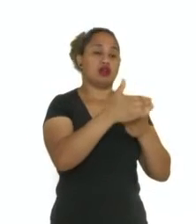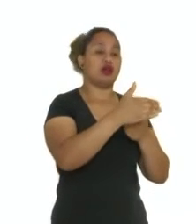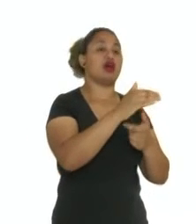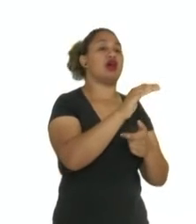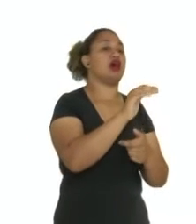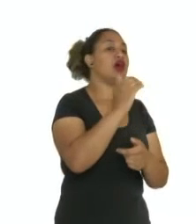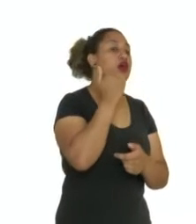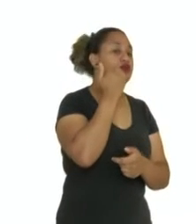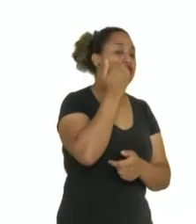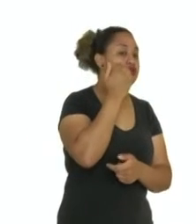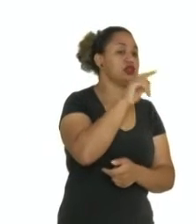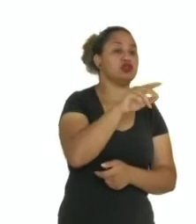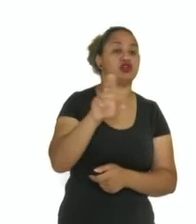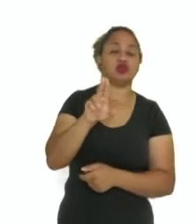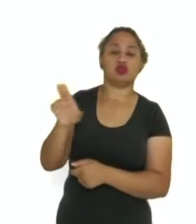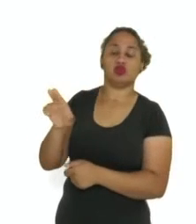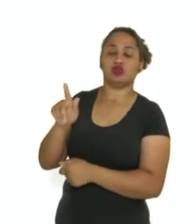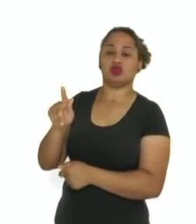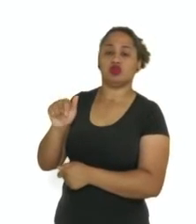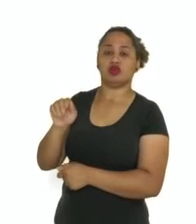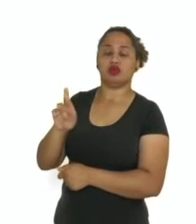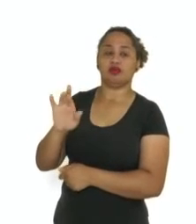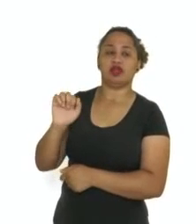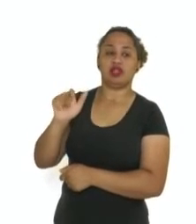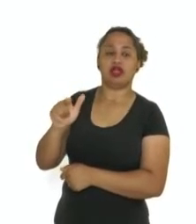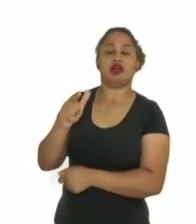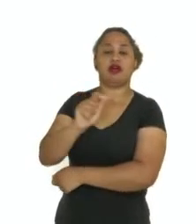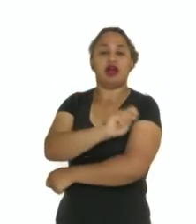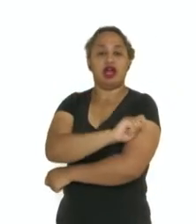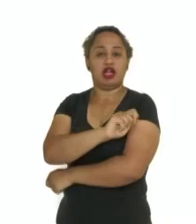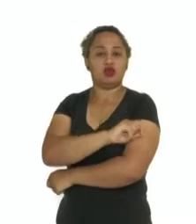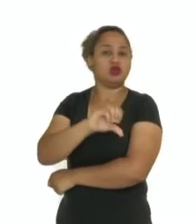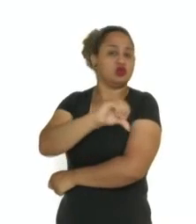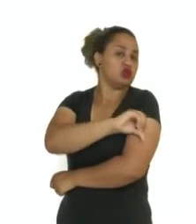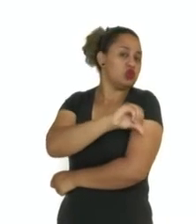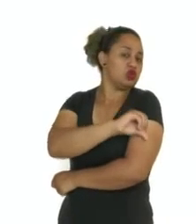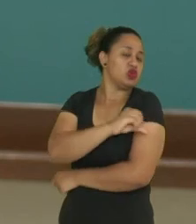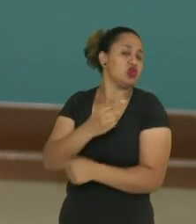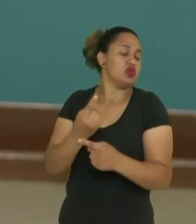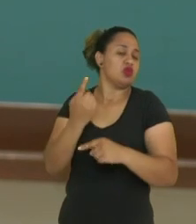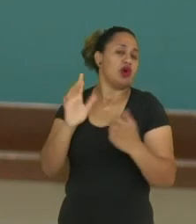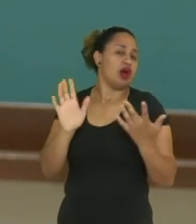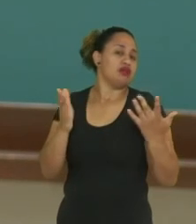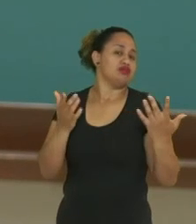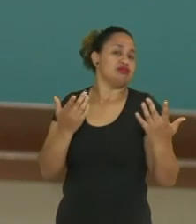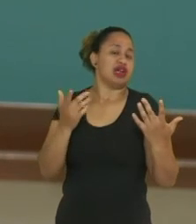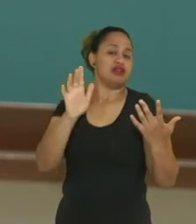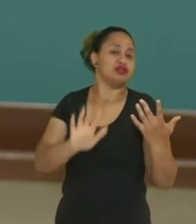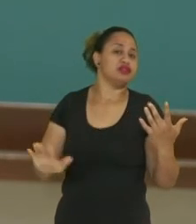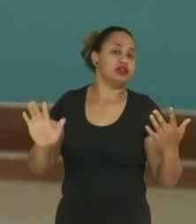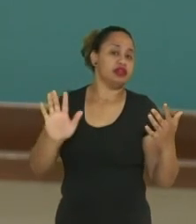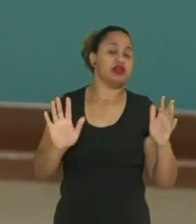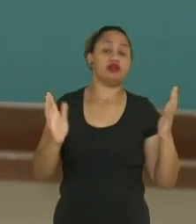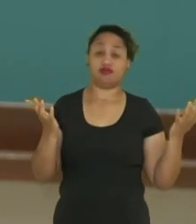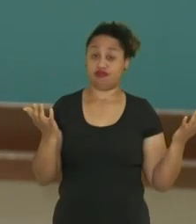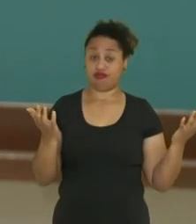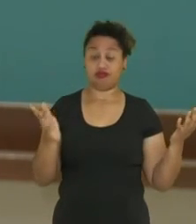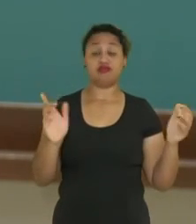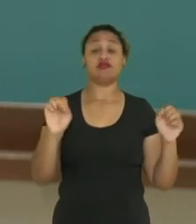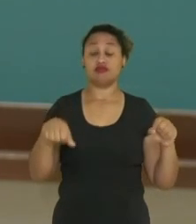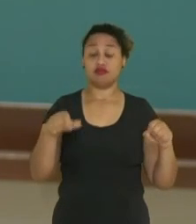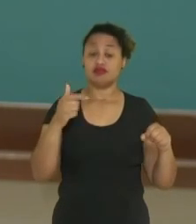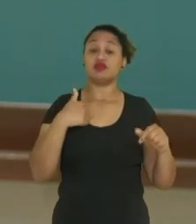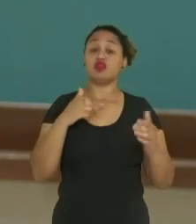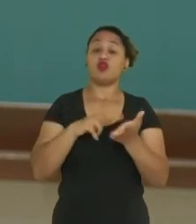e o nome Gabriel, estudante do 9º ano, qual é mais genérico? Isso mesmo. Então nós estamos falando de